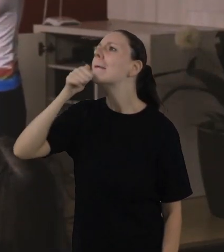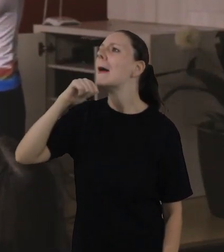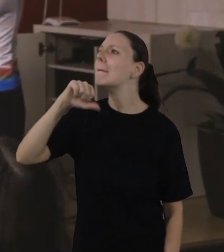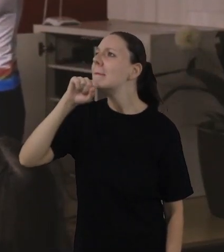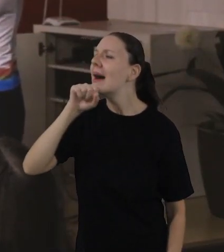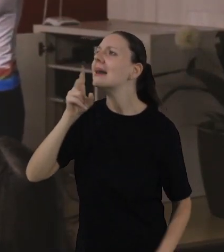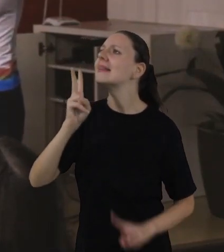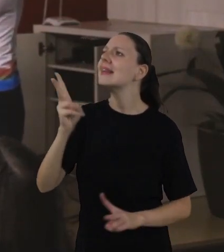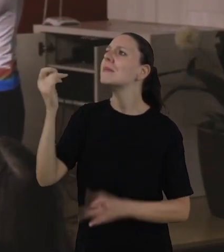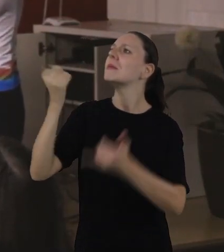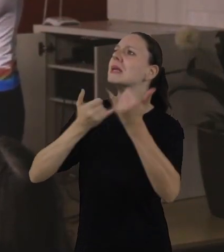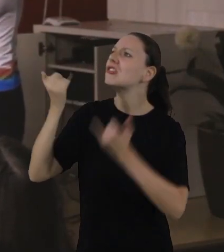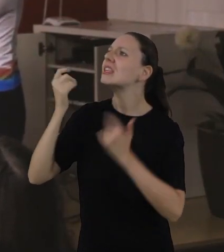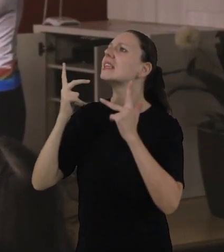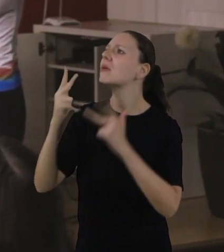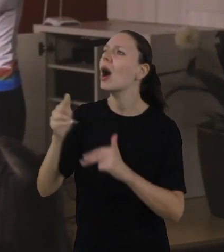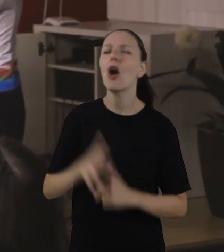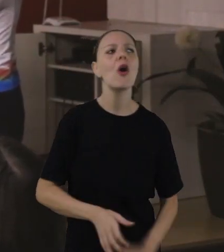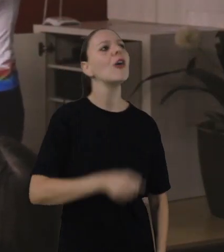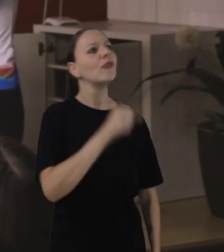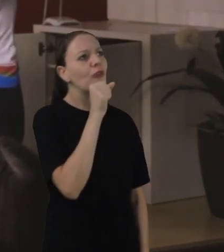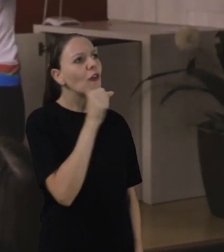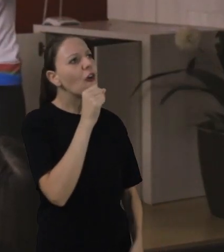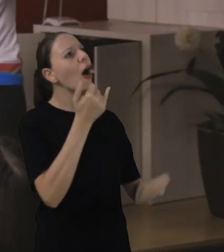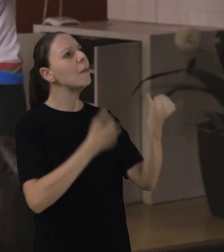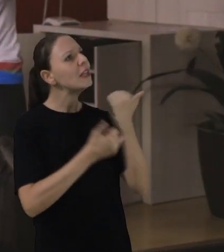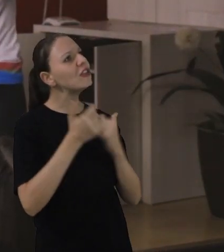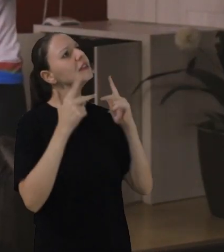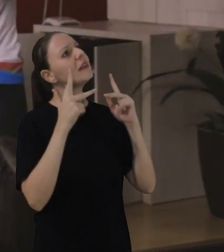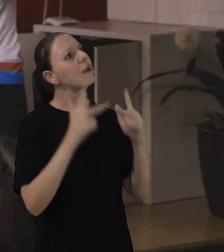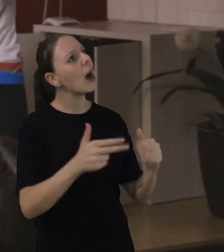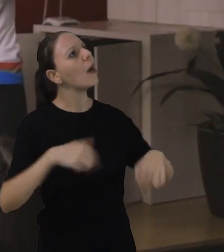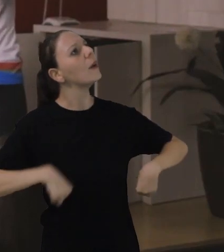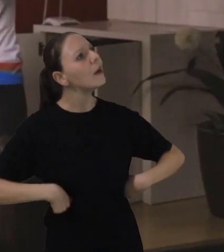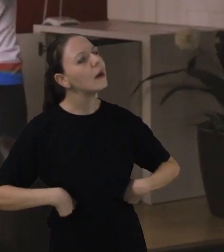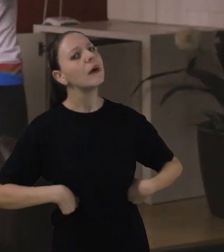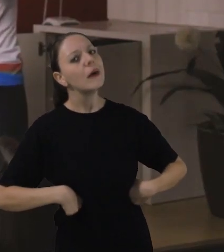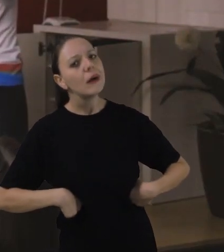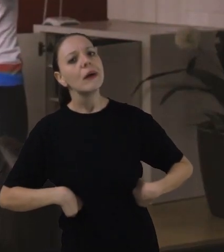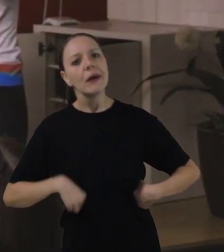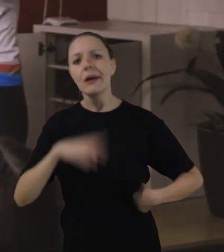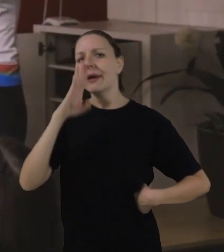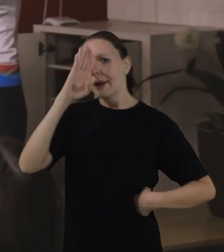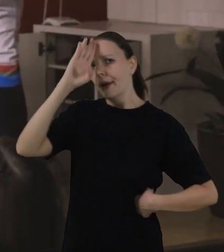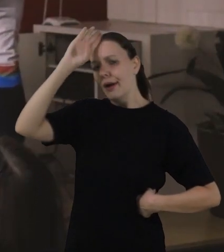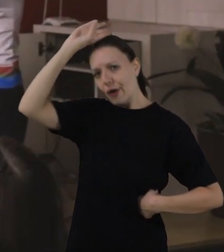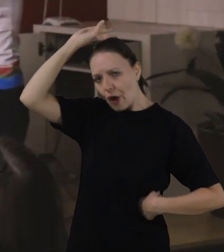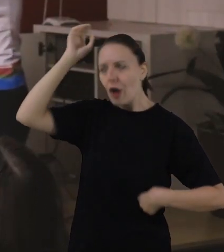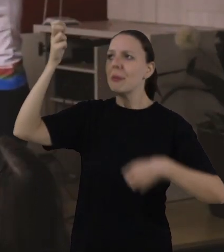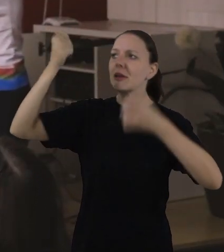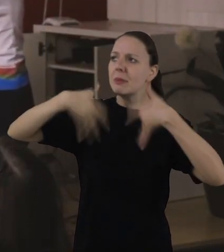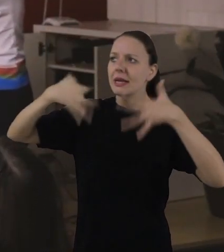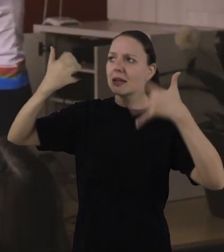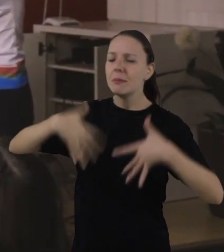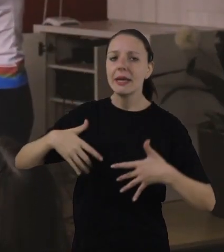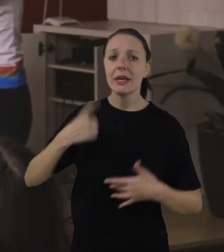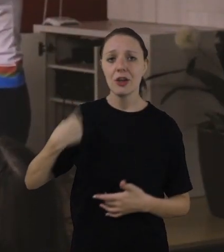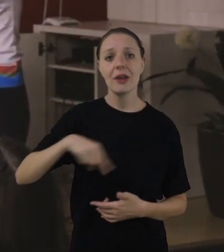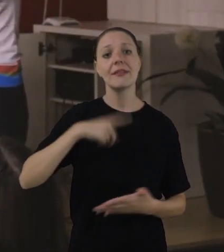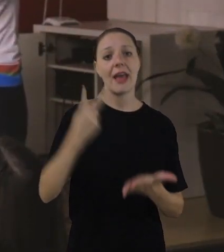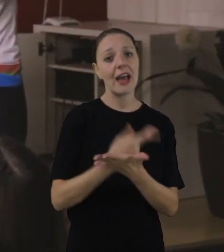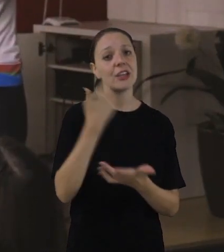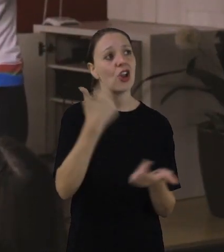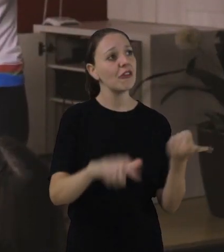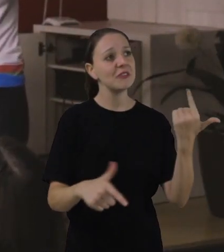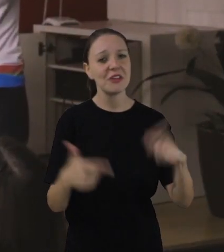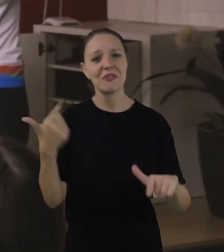A avó já dizia, não sei quem já dizia. Tipo, o Império Romano já nos dizia e a gente continua repetindo os mesmos erros. A